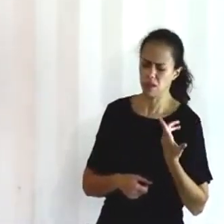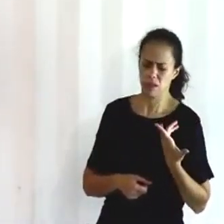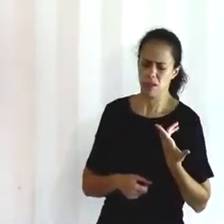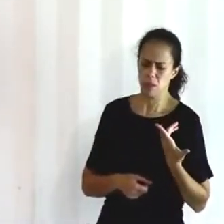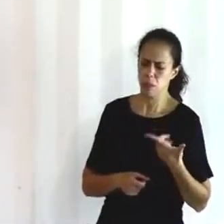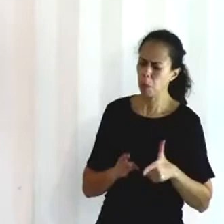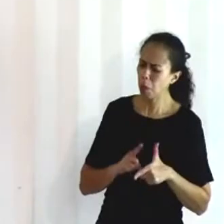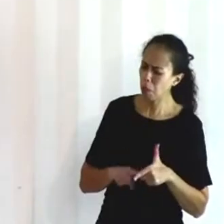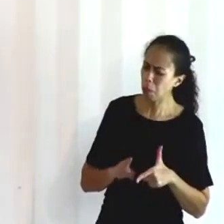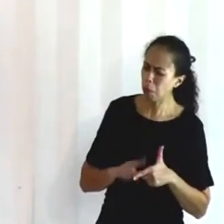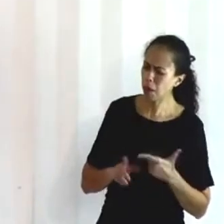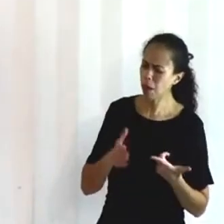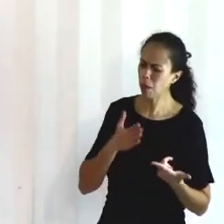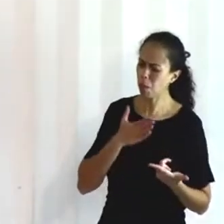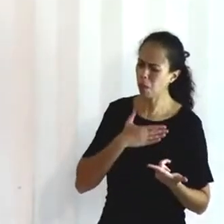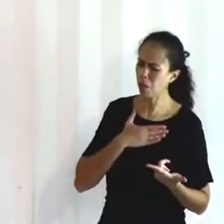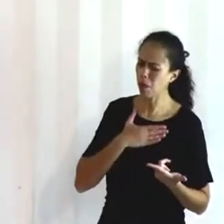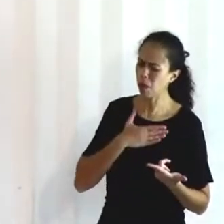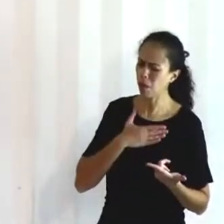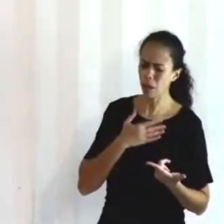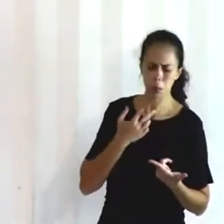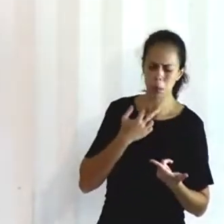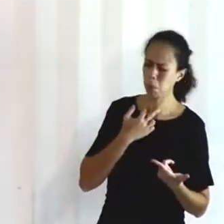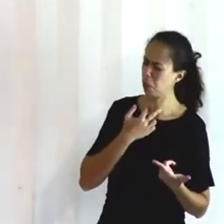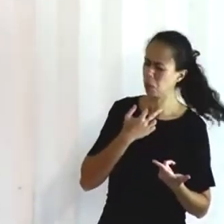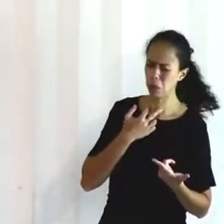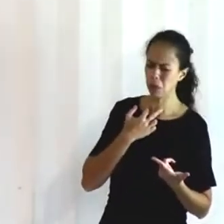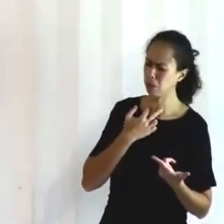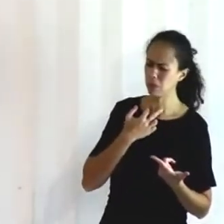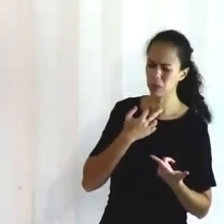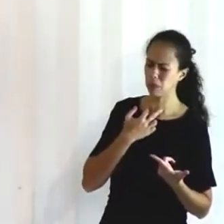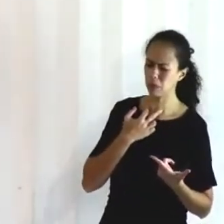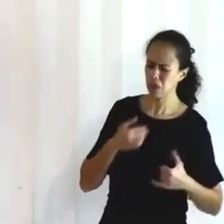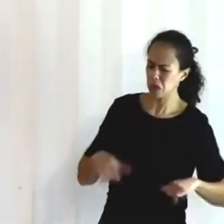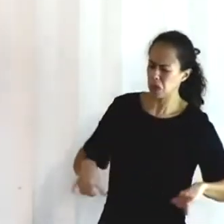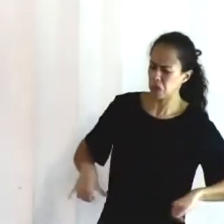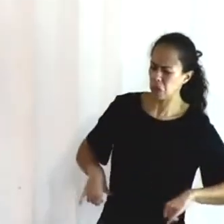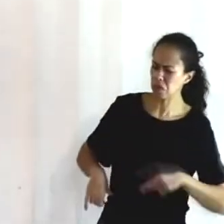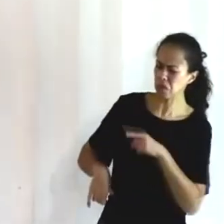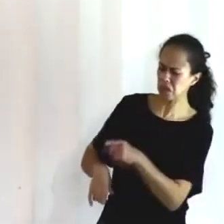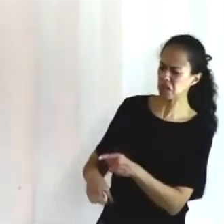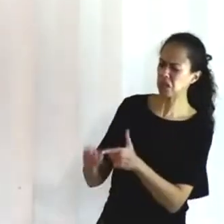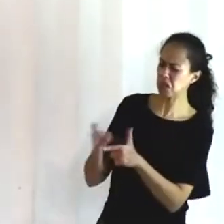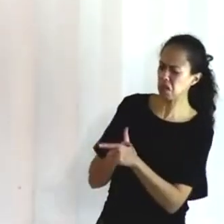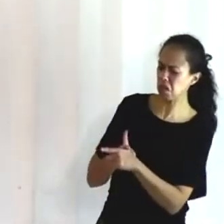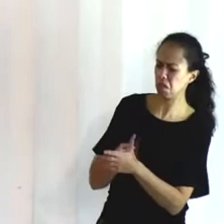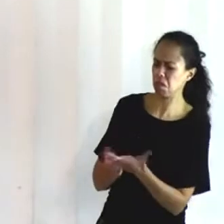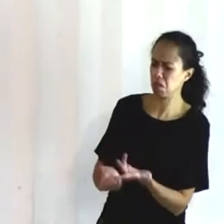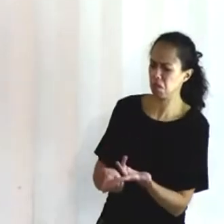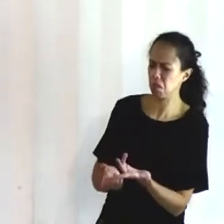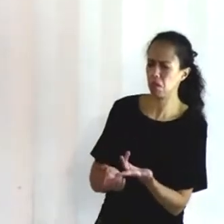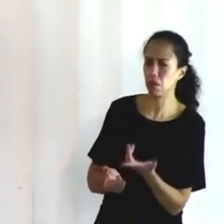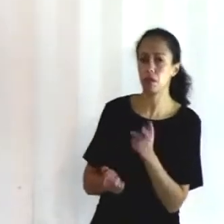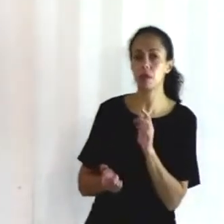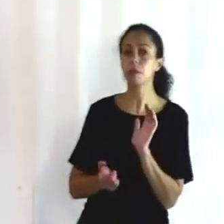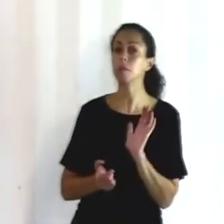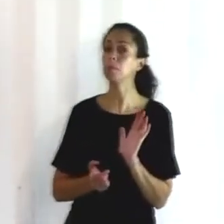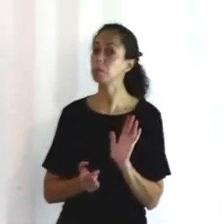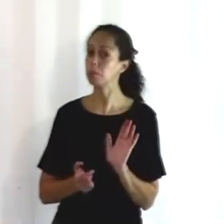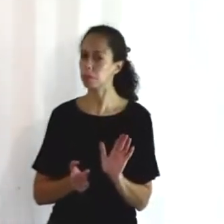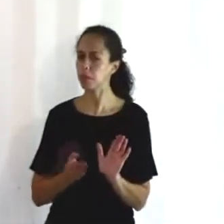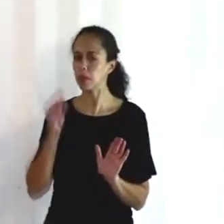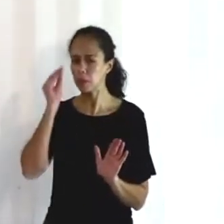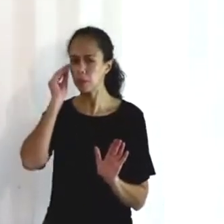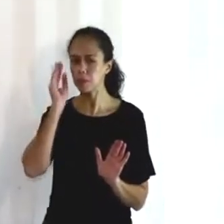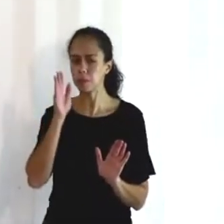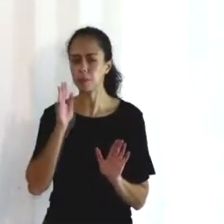Mas acontece que enquanto a pessoa foi presa, porque não tinha dinheiro, foi presa, está aqui no versículo 30, havia umas pessoas ao redor,